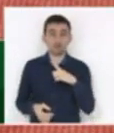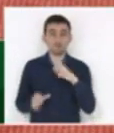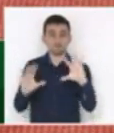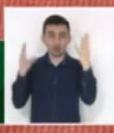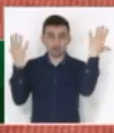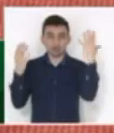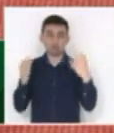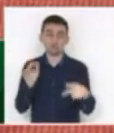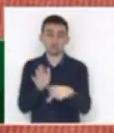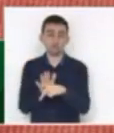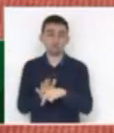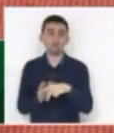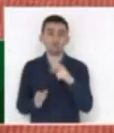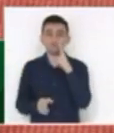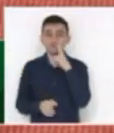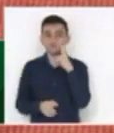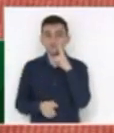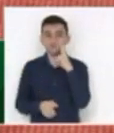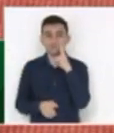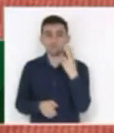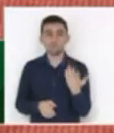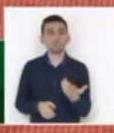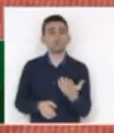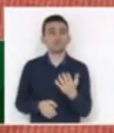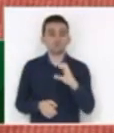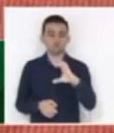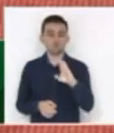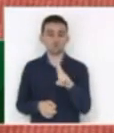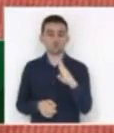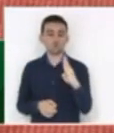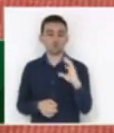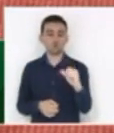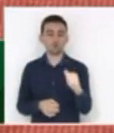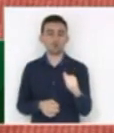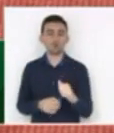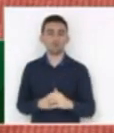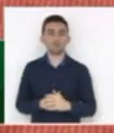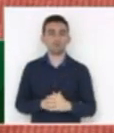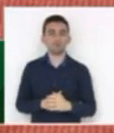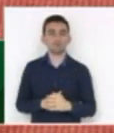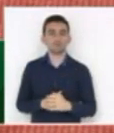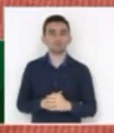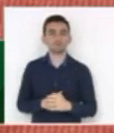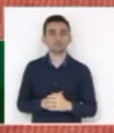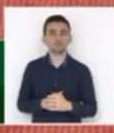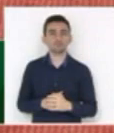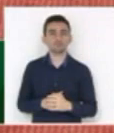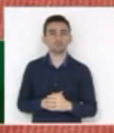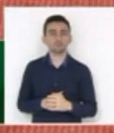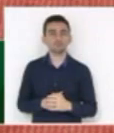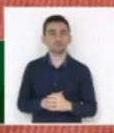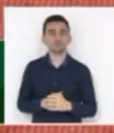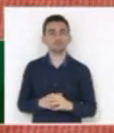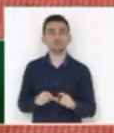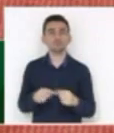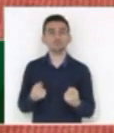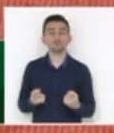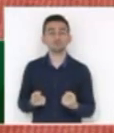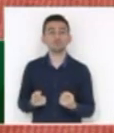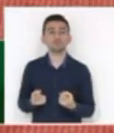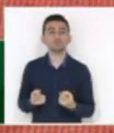Cuca. E justamente Brusque, que originalmente